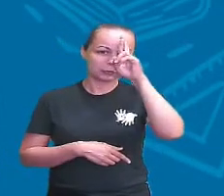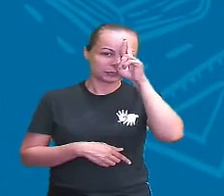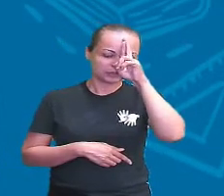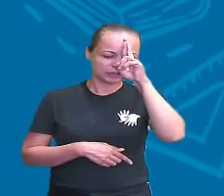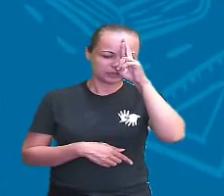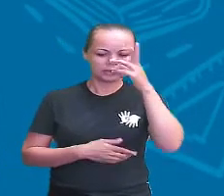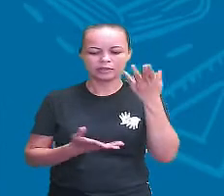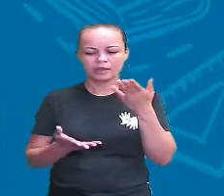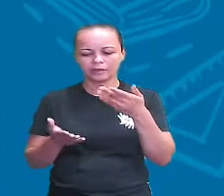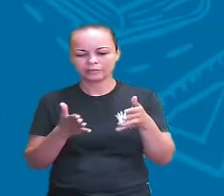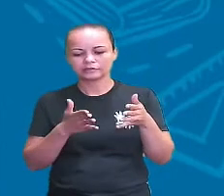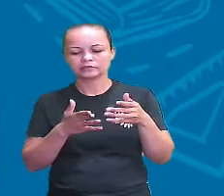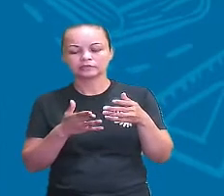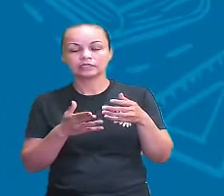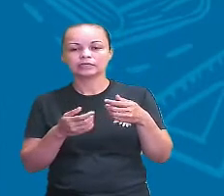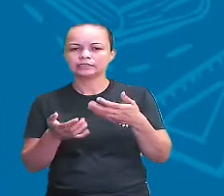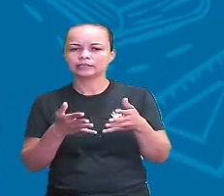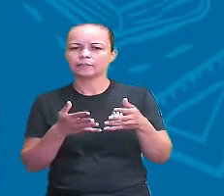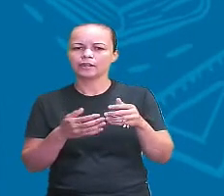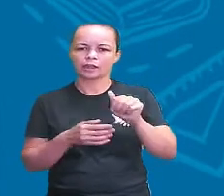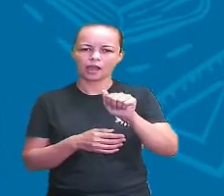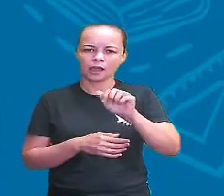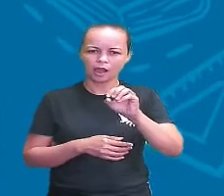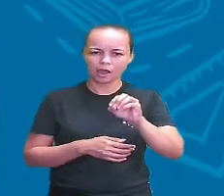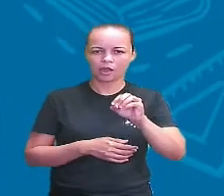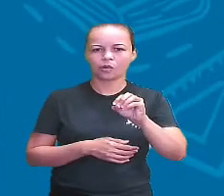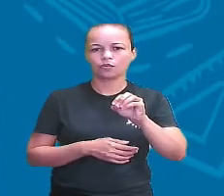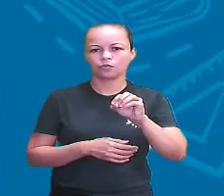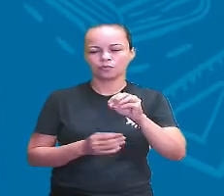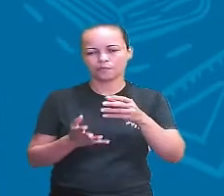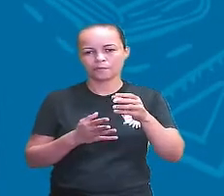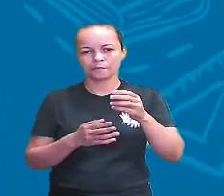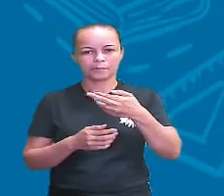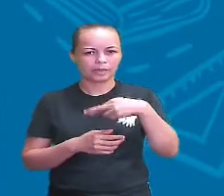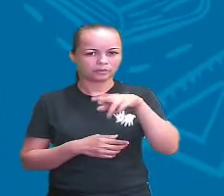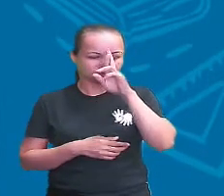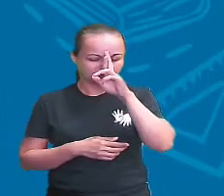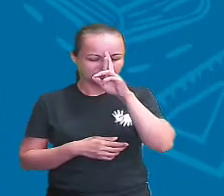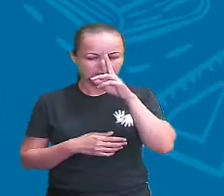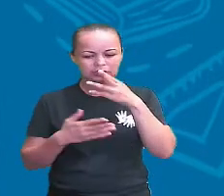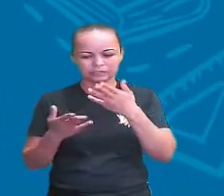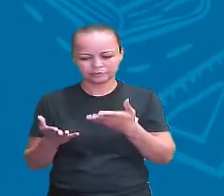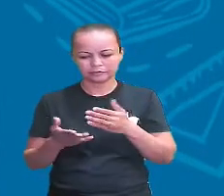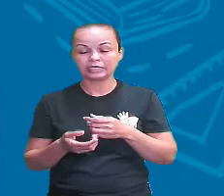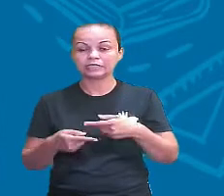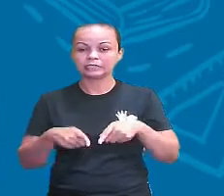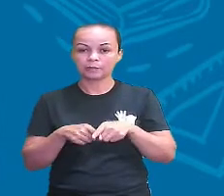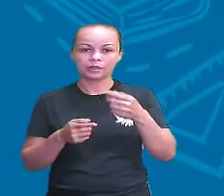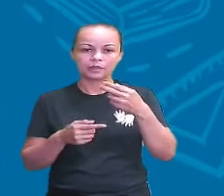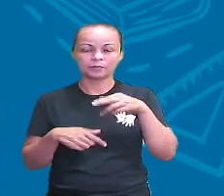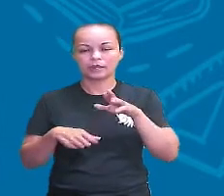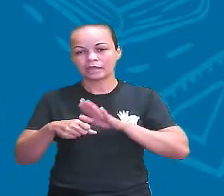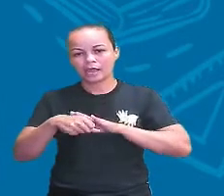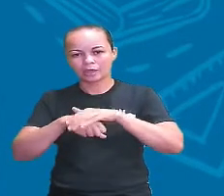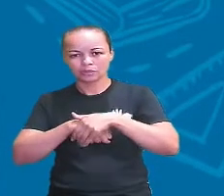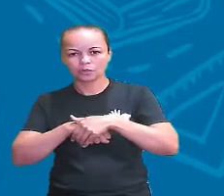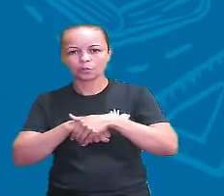E mais acompanhado para ao meio-dia, já que está usando aí o at. Midnight, para meia-noite. E